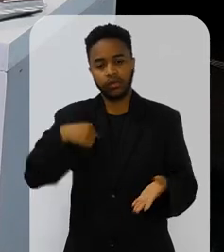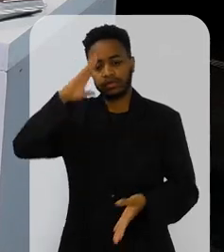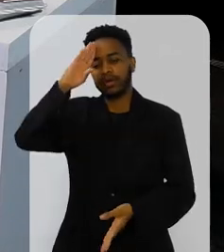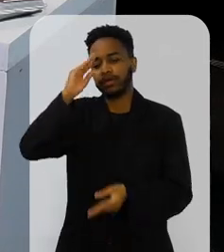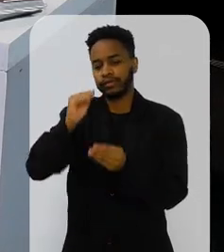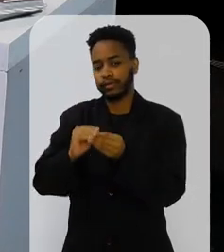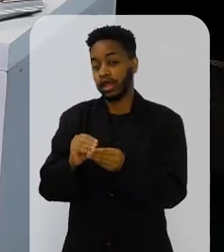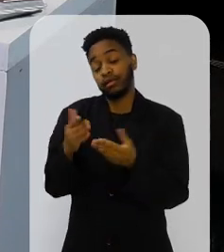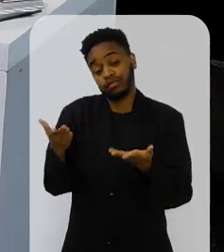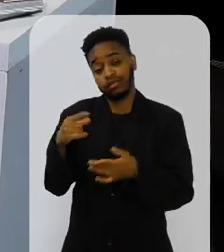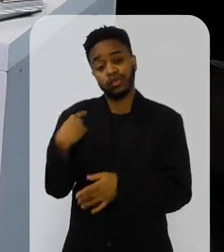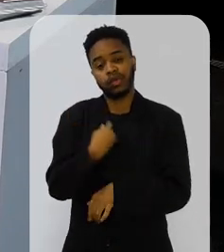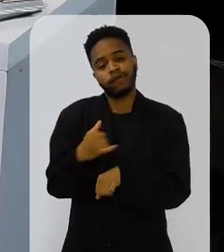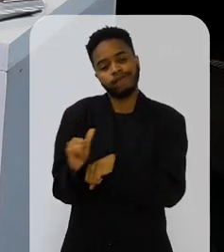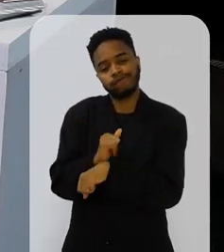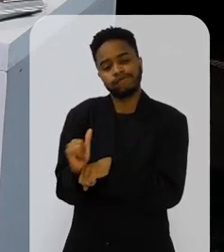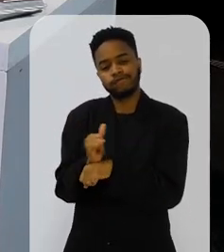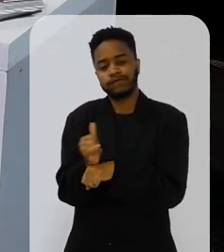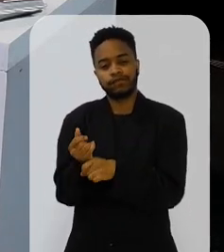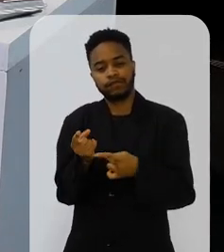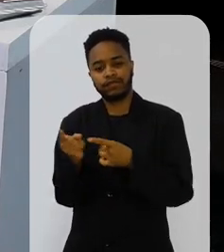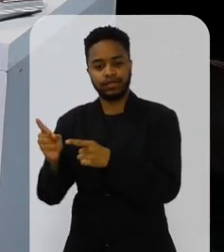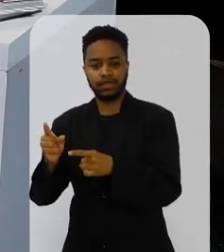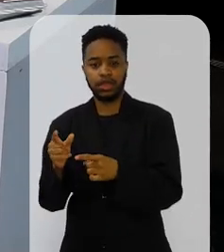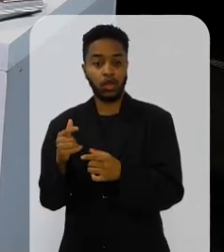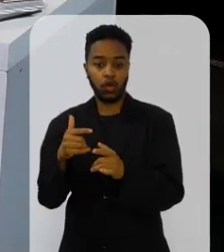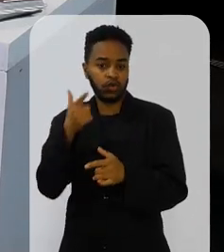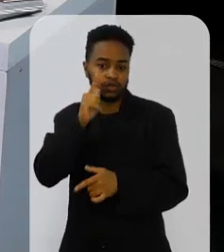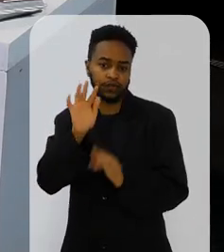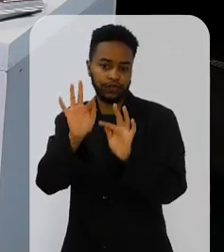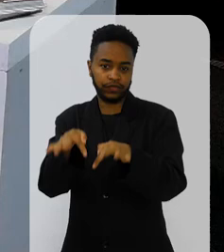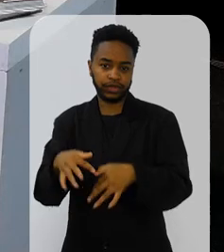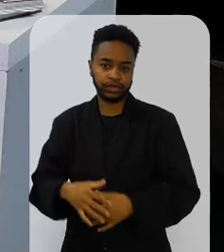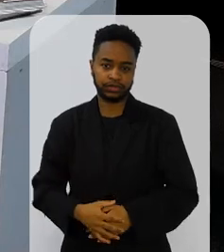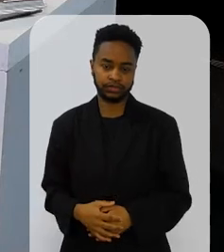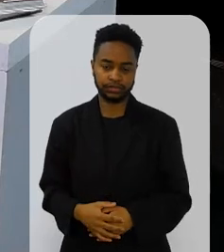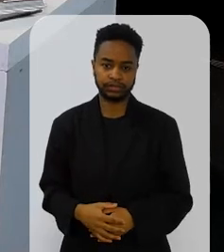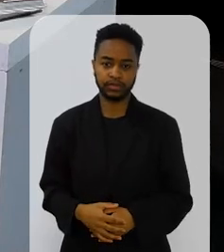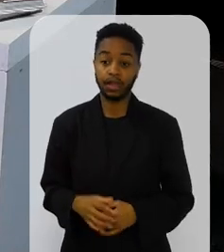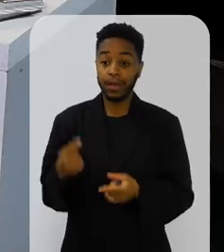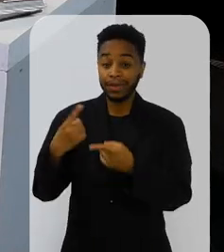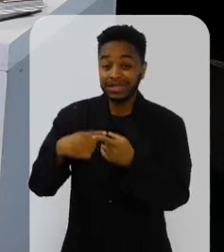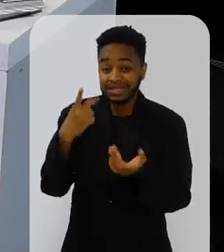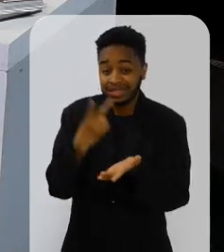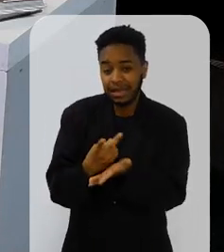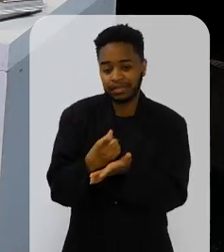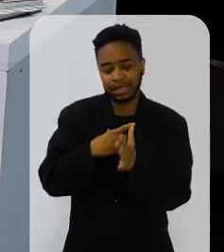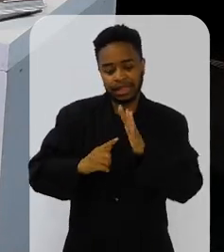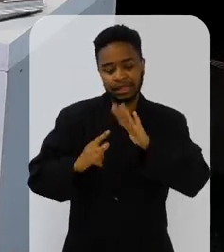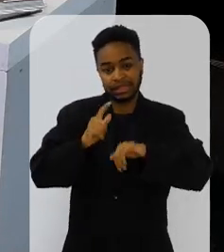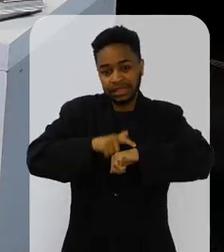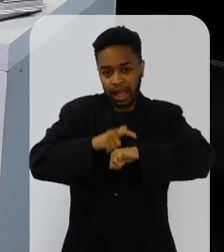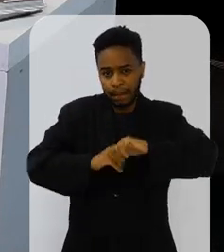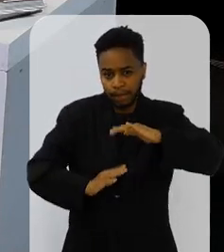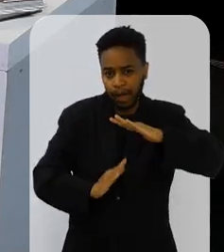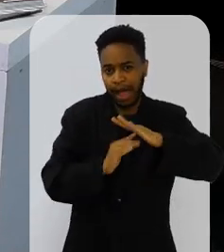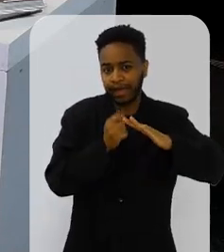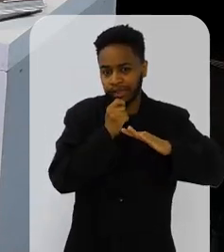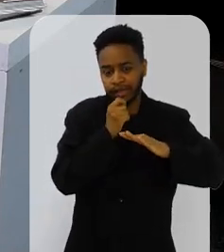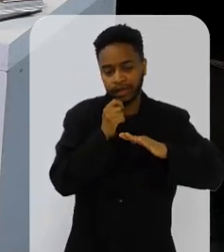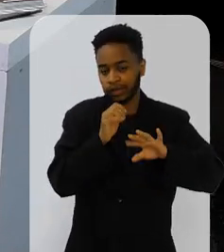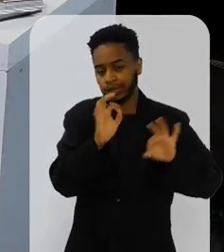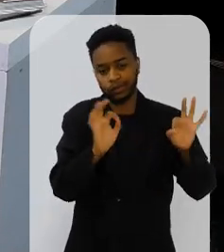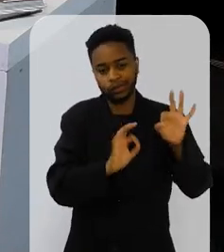entendi. Aí é assim que a gente pegou conseguiu terminar. A gente conseguiu terminar. Jó era fantástico. Sempre quando tinha um tempo, ele